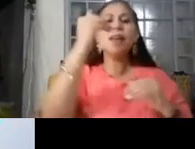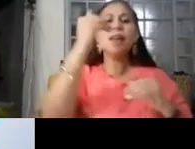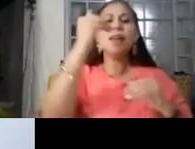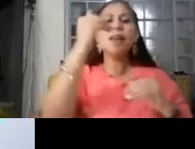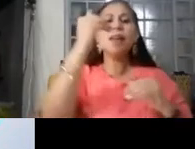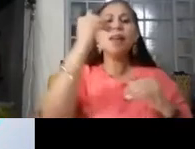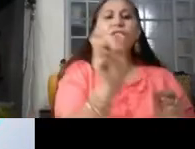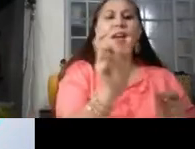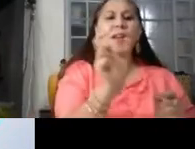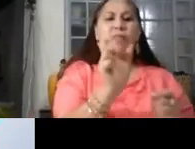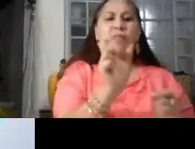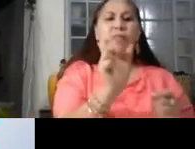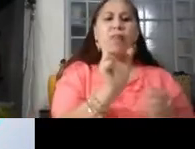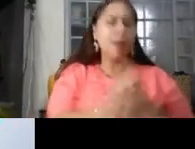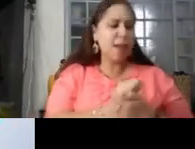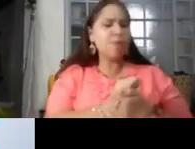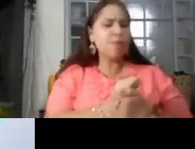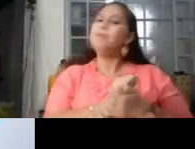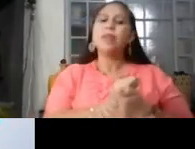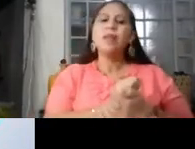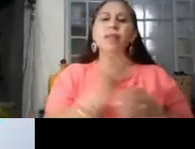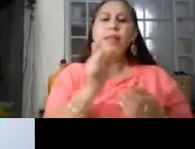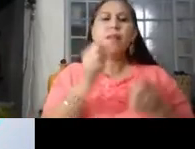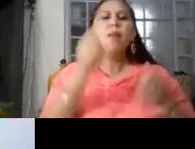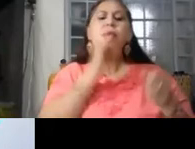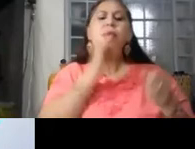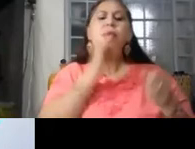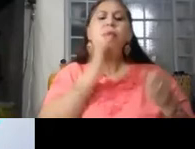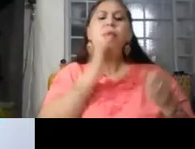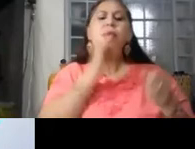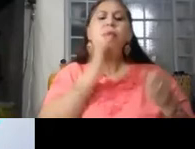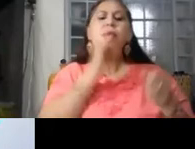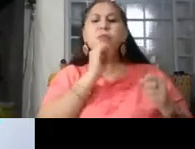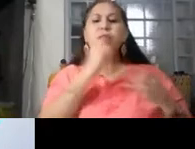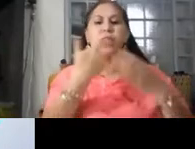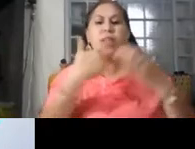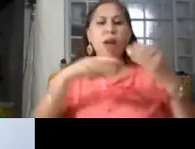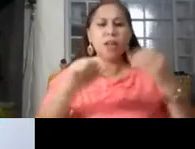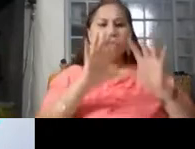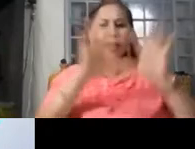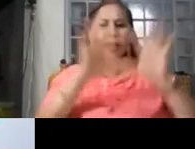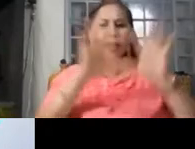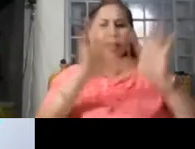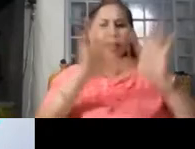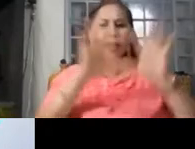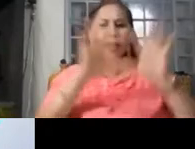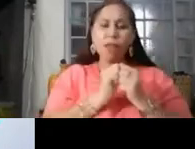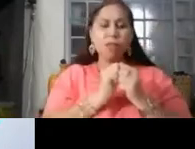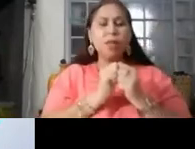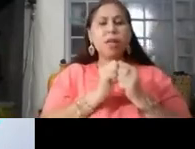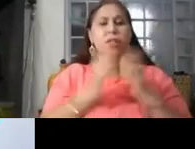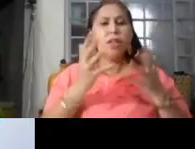do que o significado da palavra diz. Por exemplo, nas figuras de linguagem, né, nas figuras de